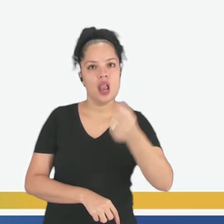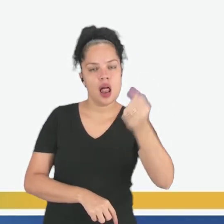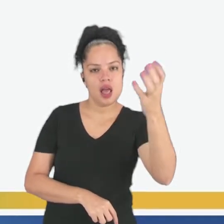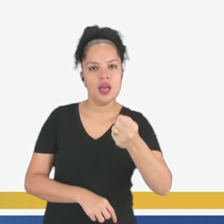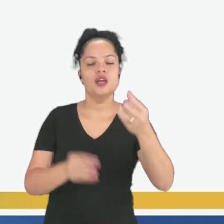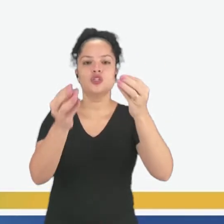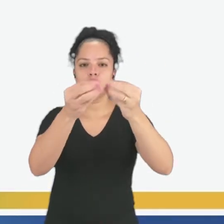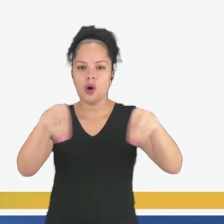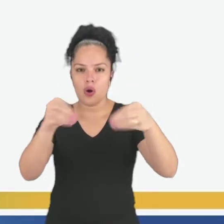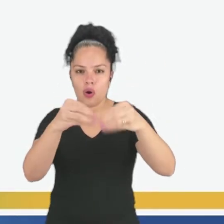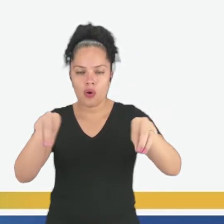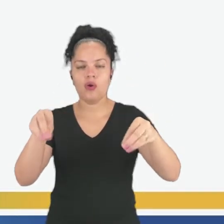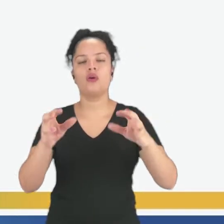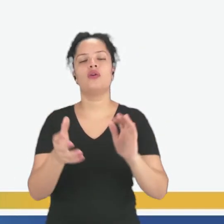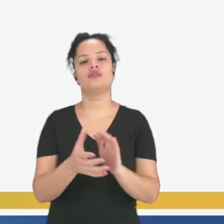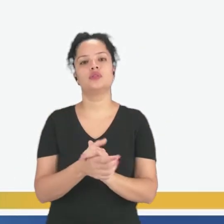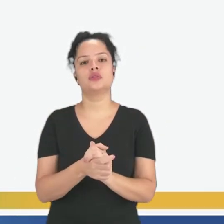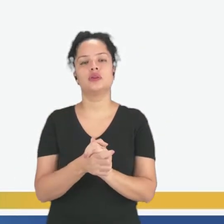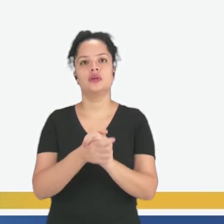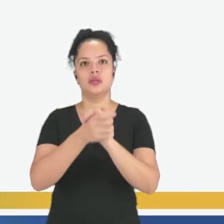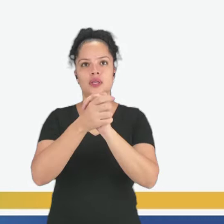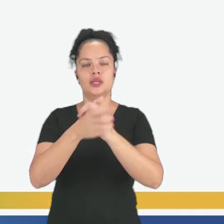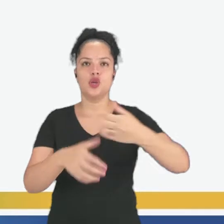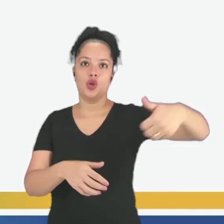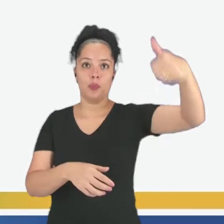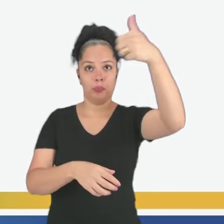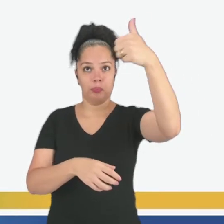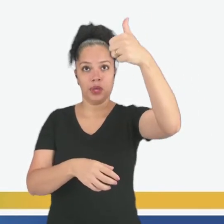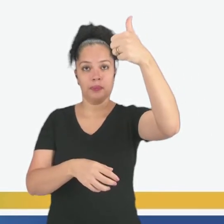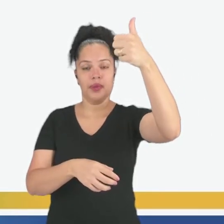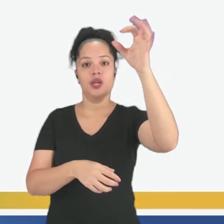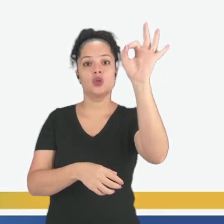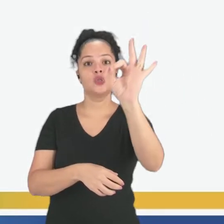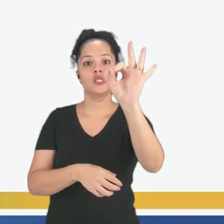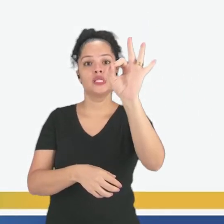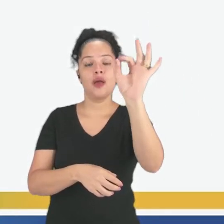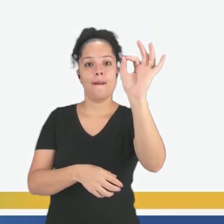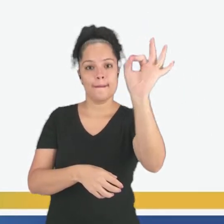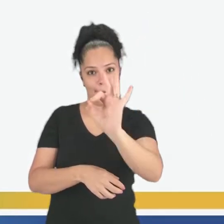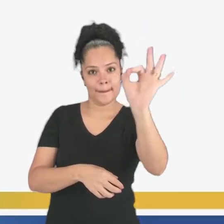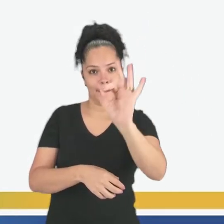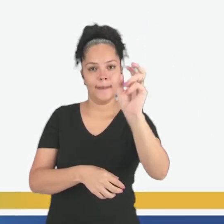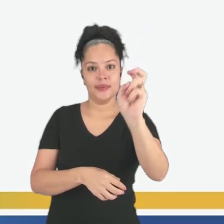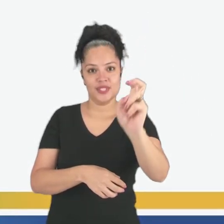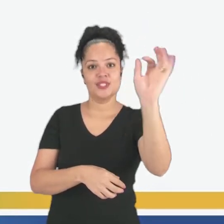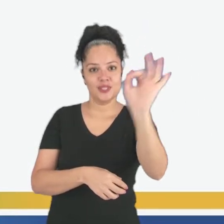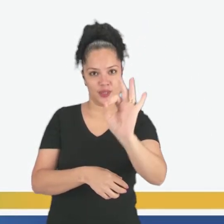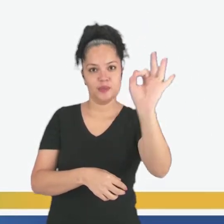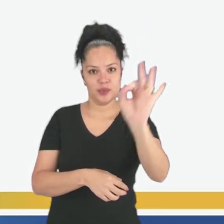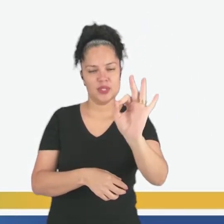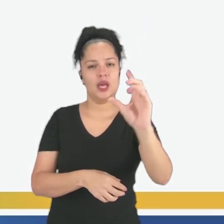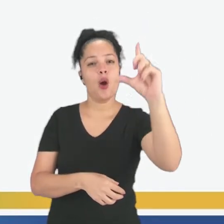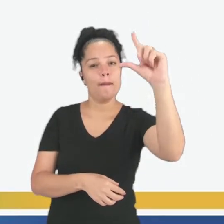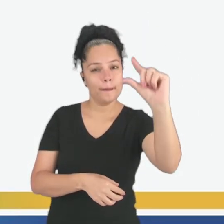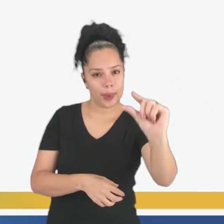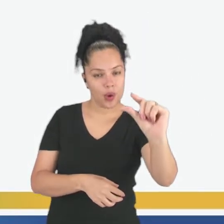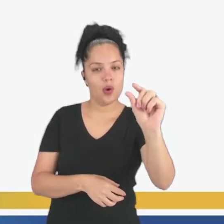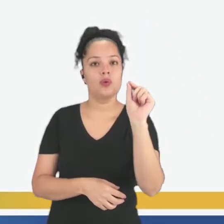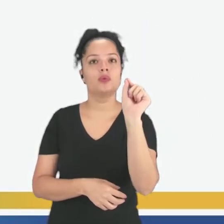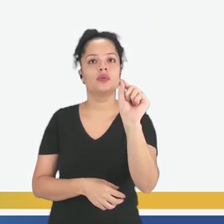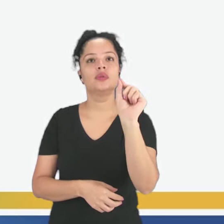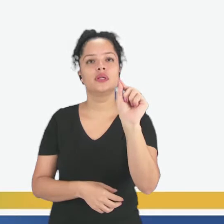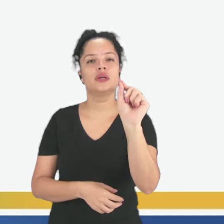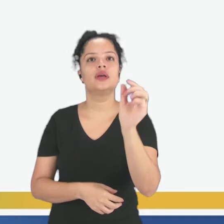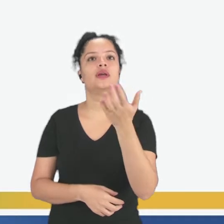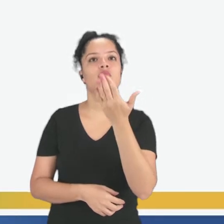são carne, peixe, leite e ovos. E no topo da nossa pirâmide, que é a menor parte dela, com